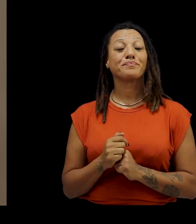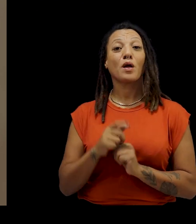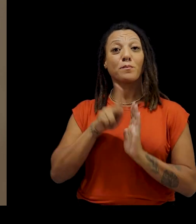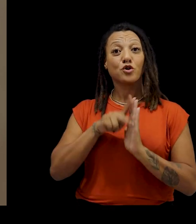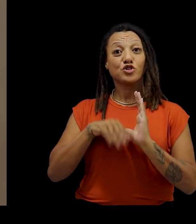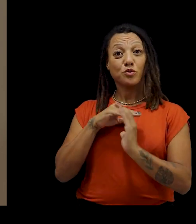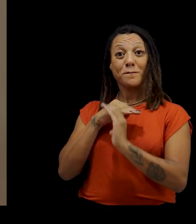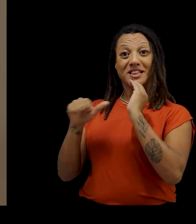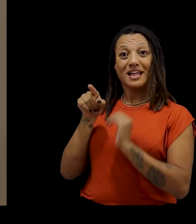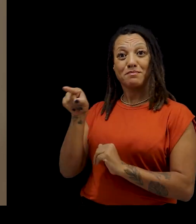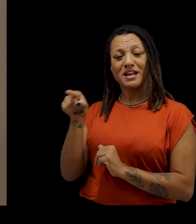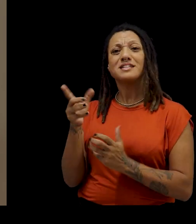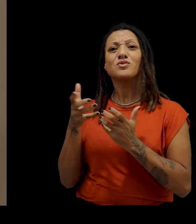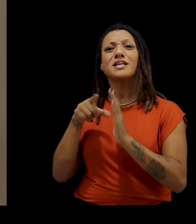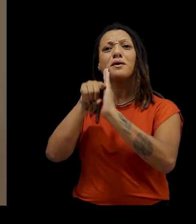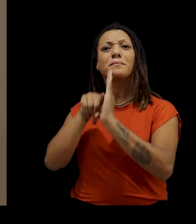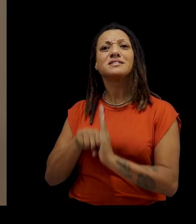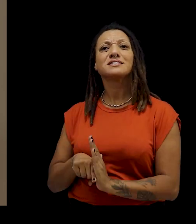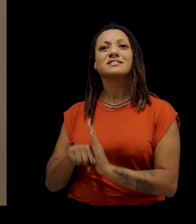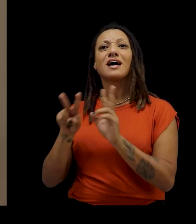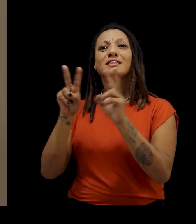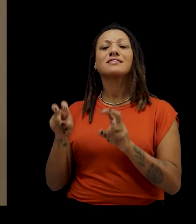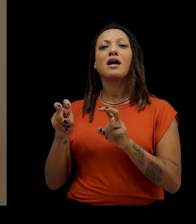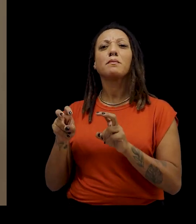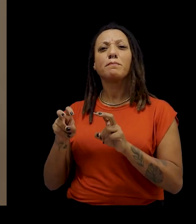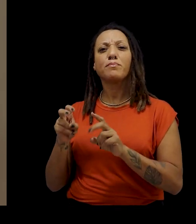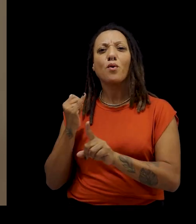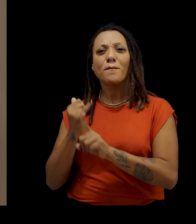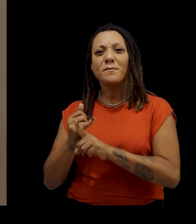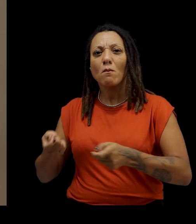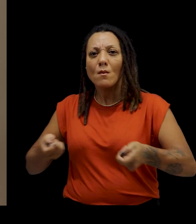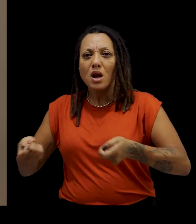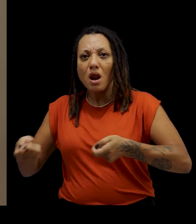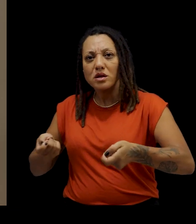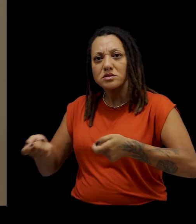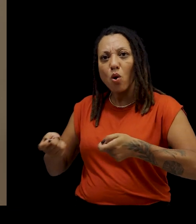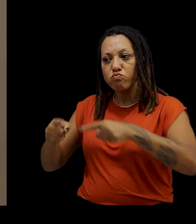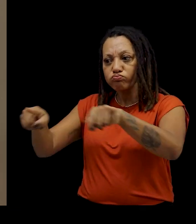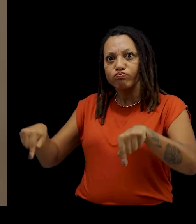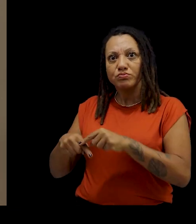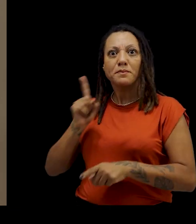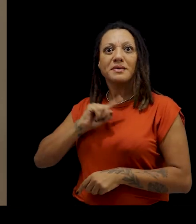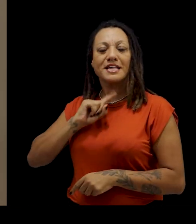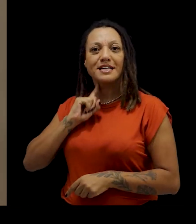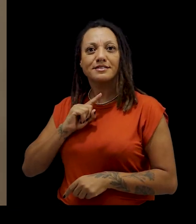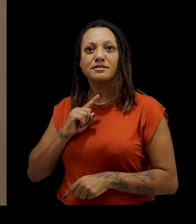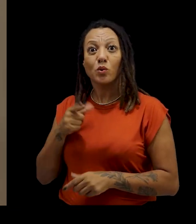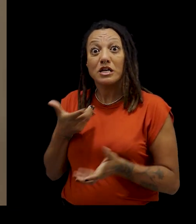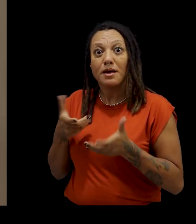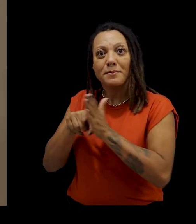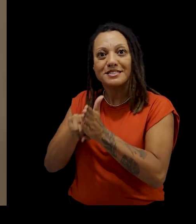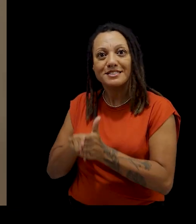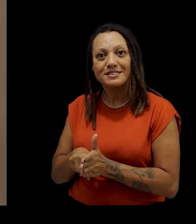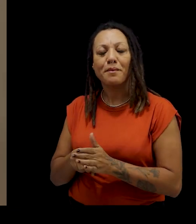Horizonte, onde o projeto que eu mandei para eles inicialmente era de fazer uma pesquisa sobre os campos de mineração que existiam naquele